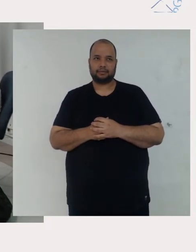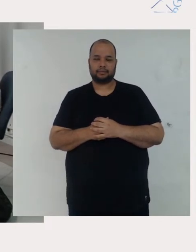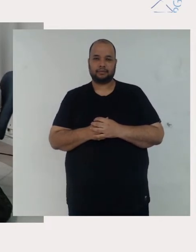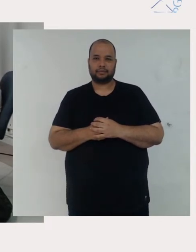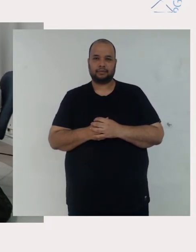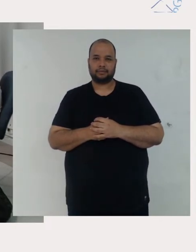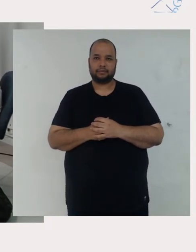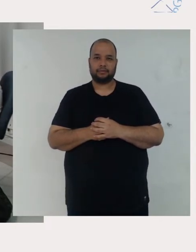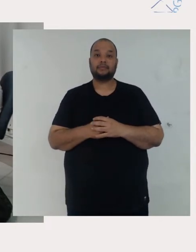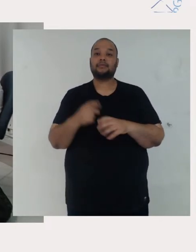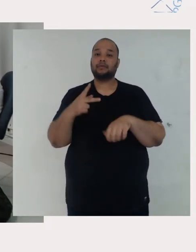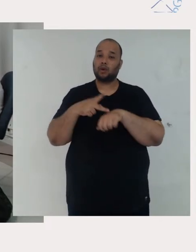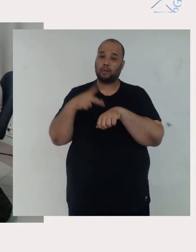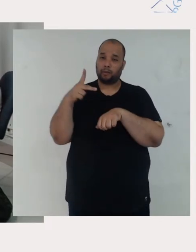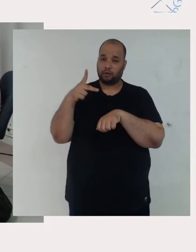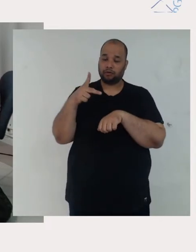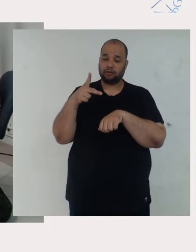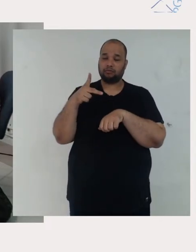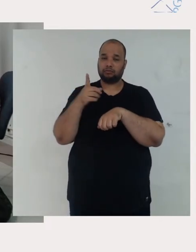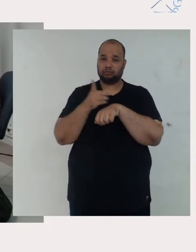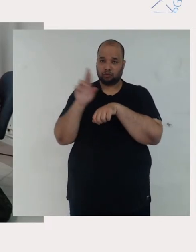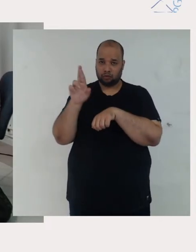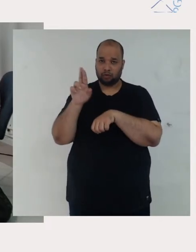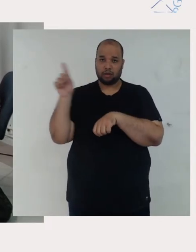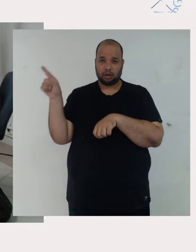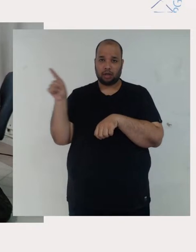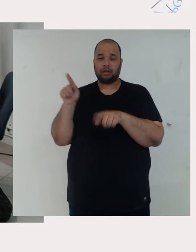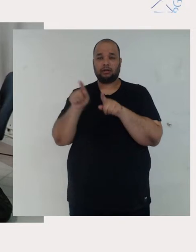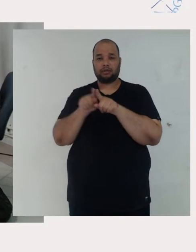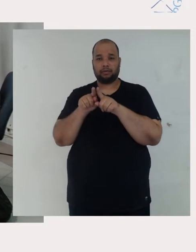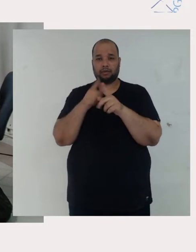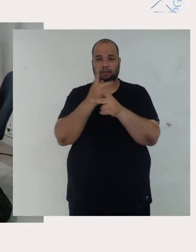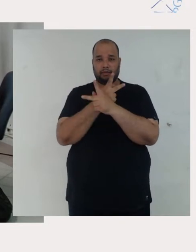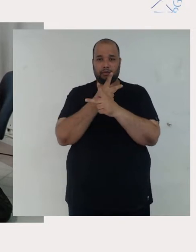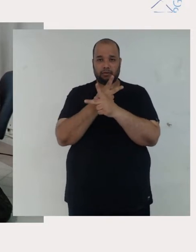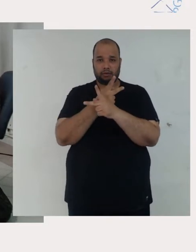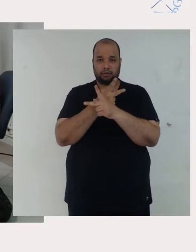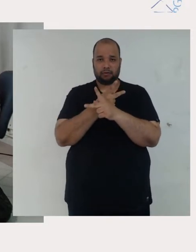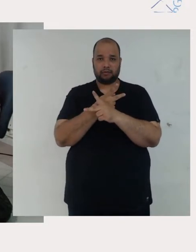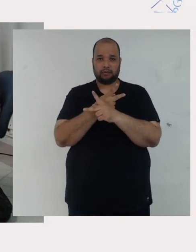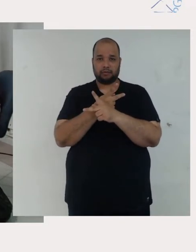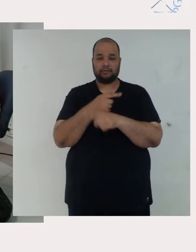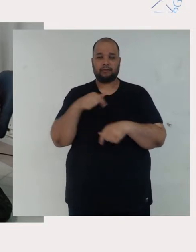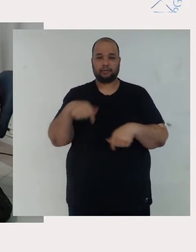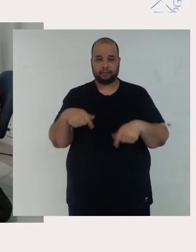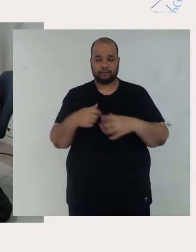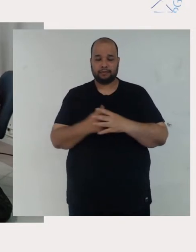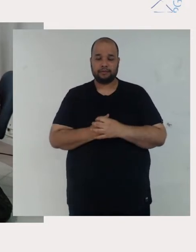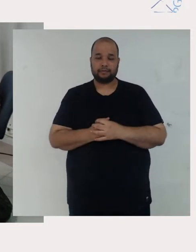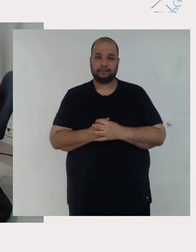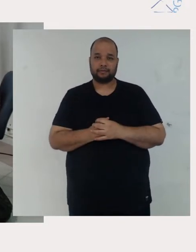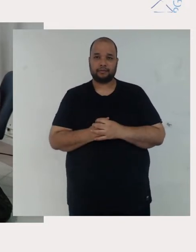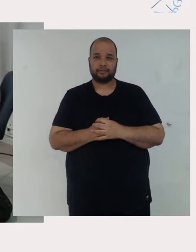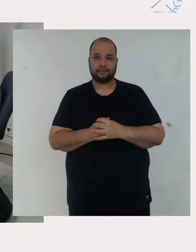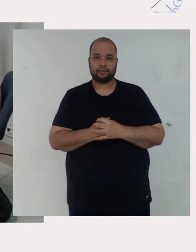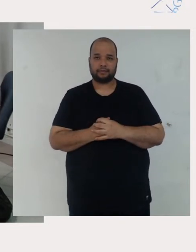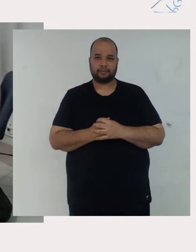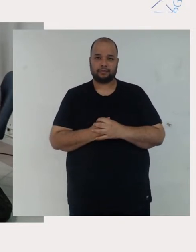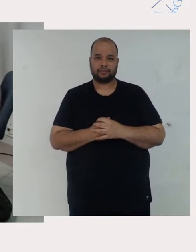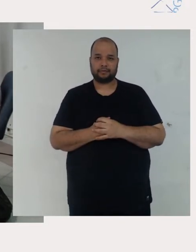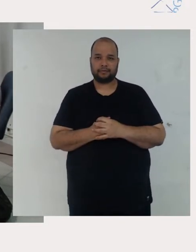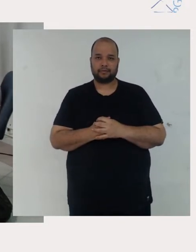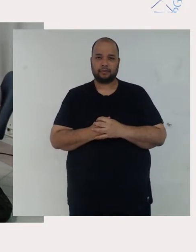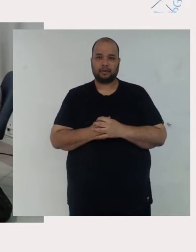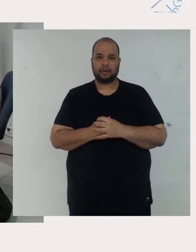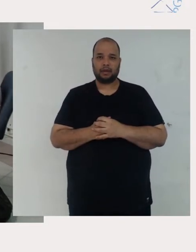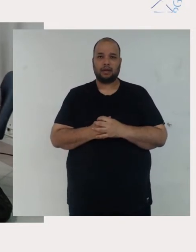Venezia. Realizou pós-doutorado no Programa de Pós-Graduação e Estudos da Tradução da Universidade Federal de Santa Catarina e na pós-graduação